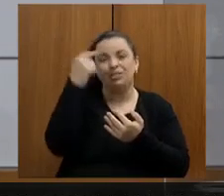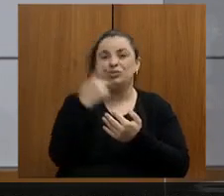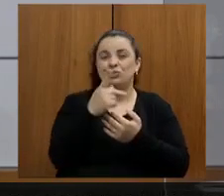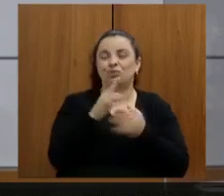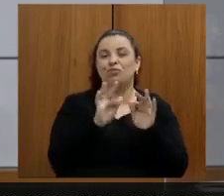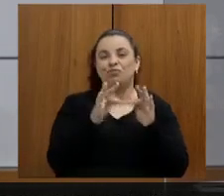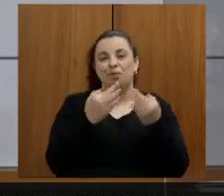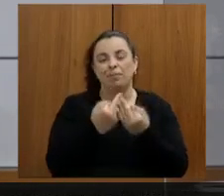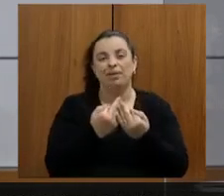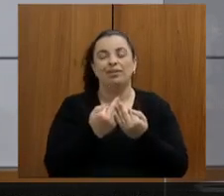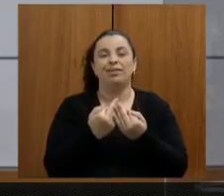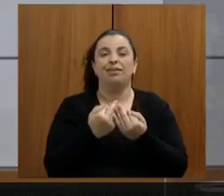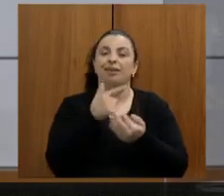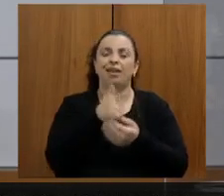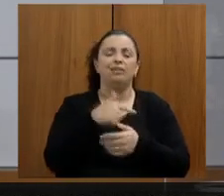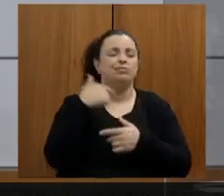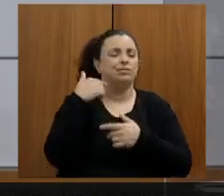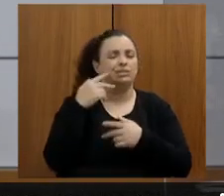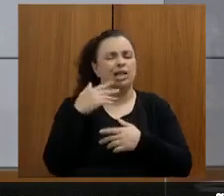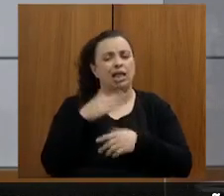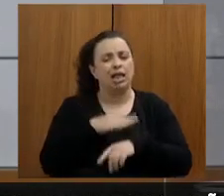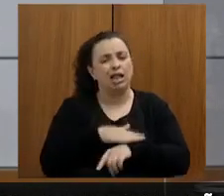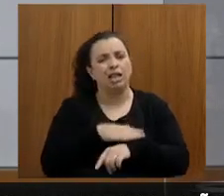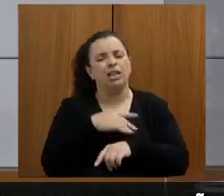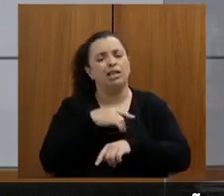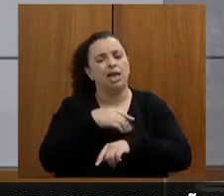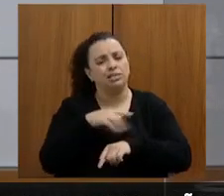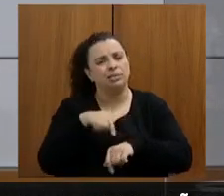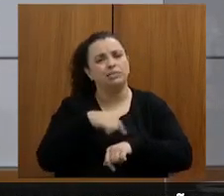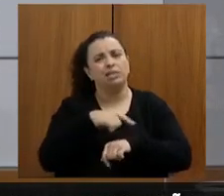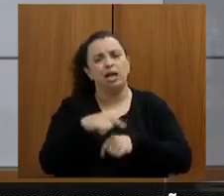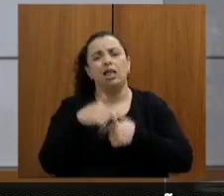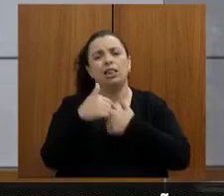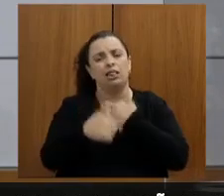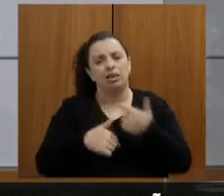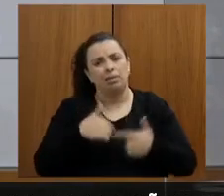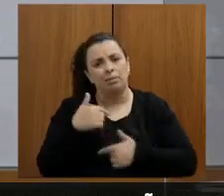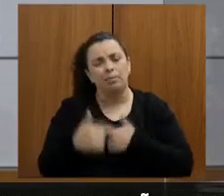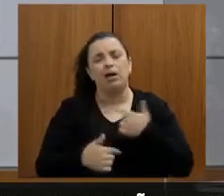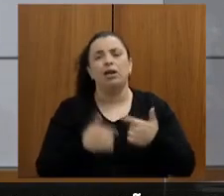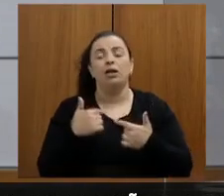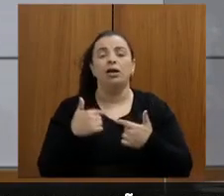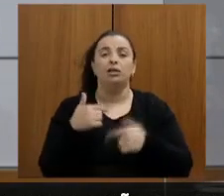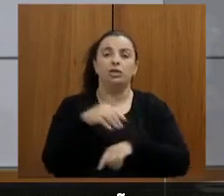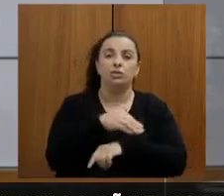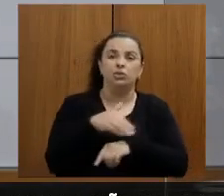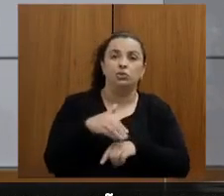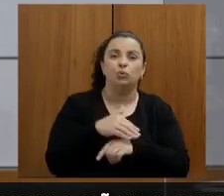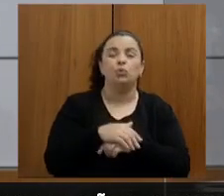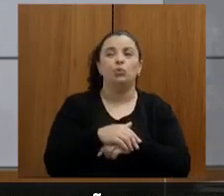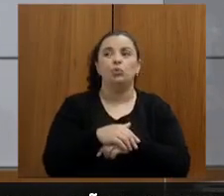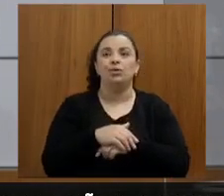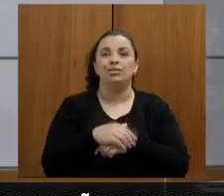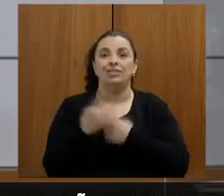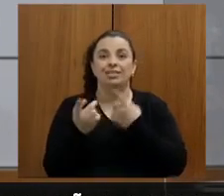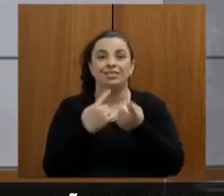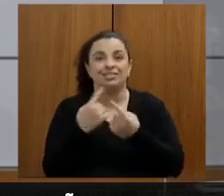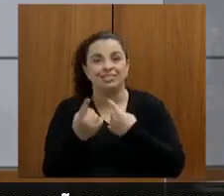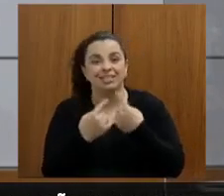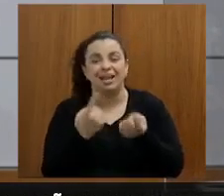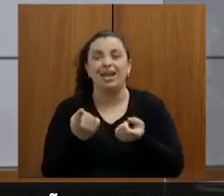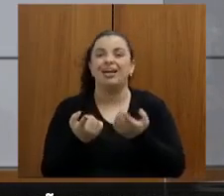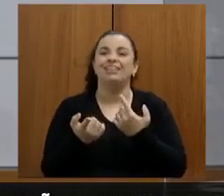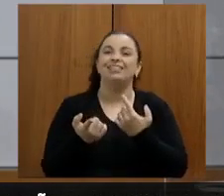permanentemente nas ruas como relatou que o deputado as Elise na estrada nas